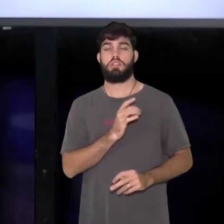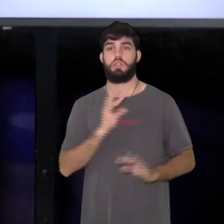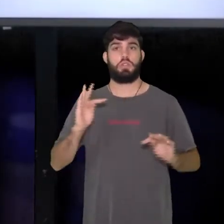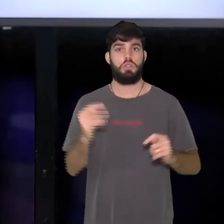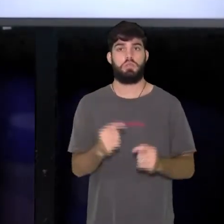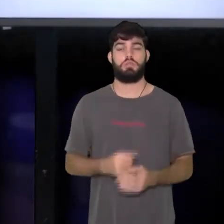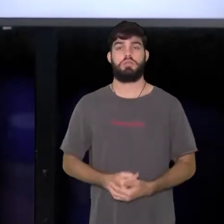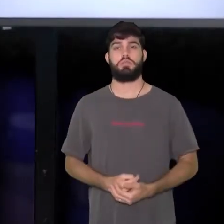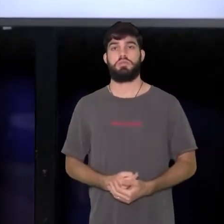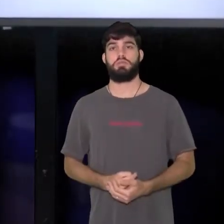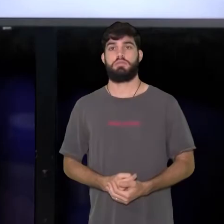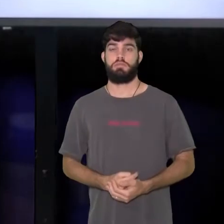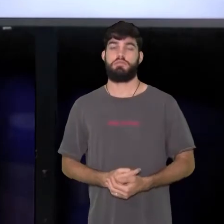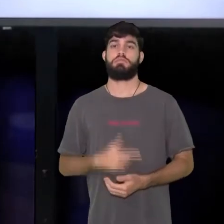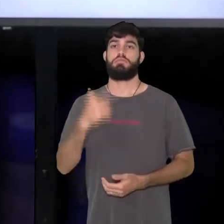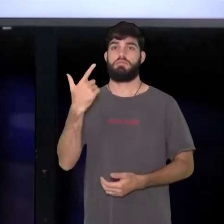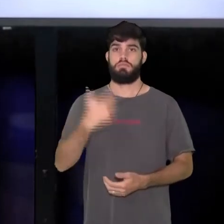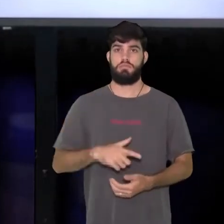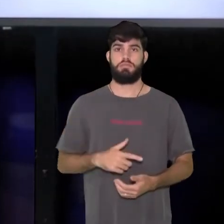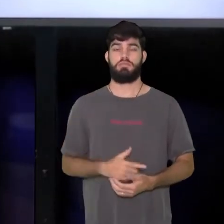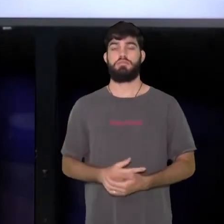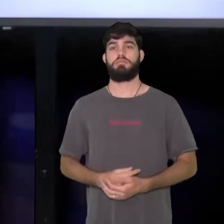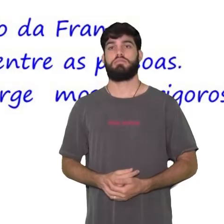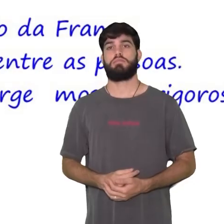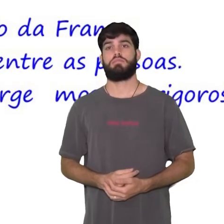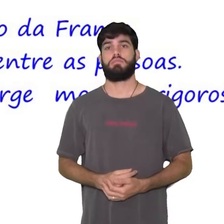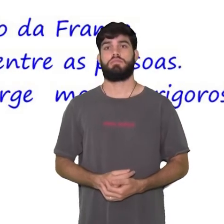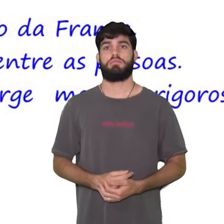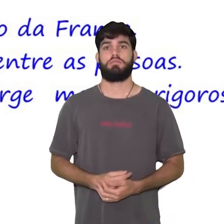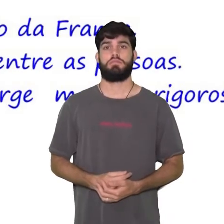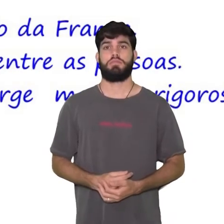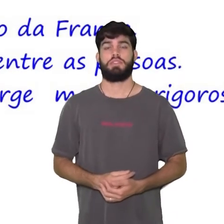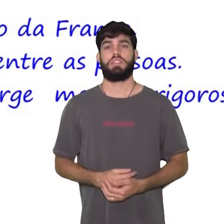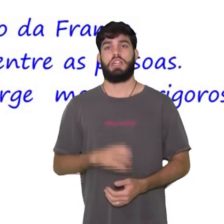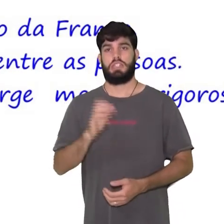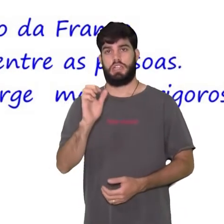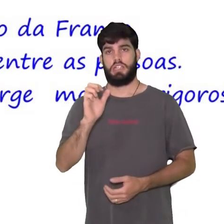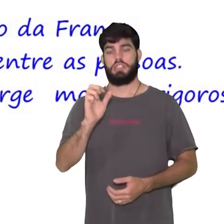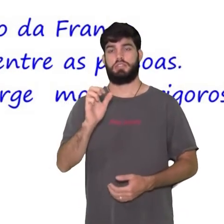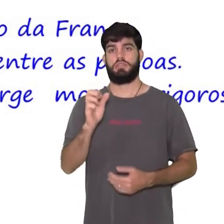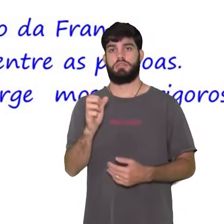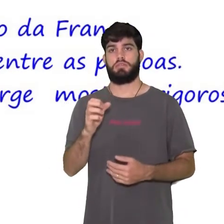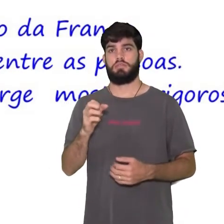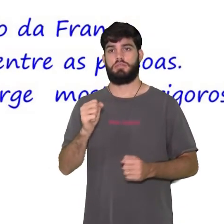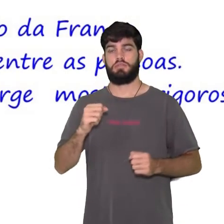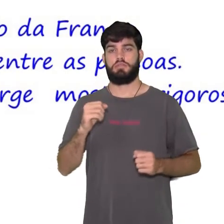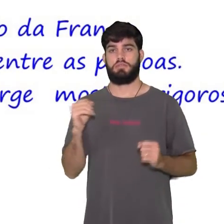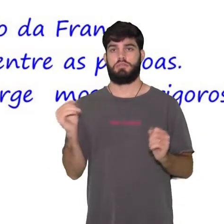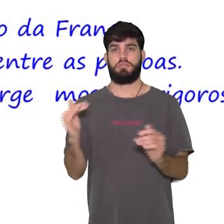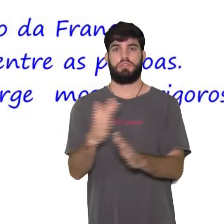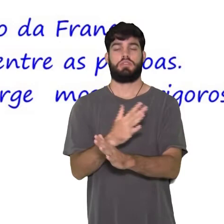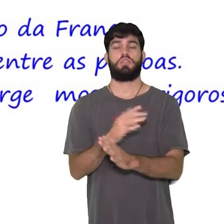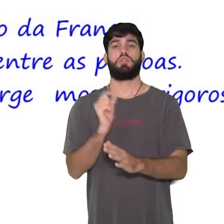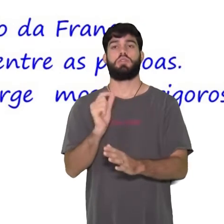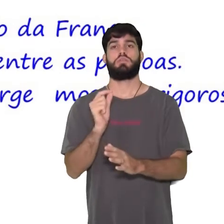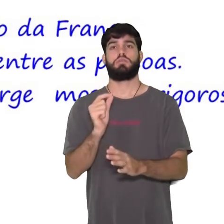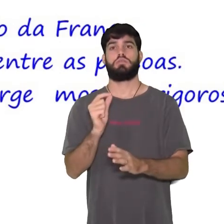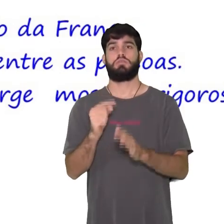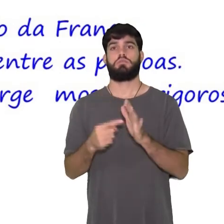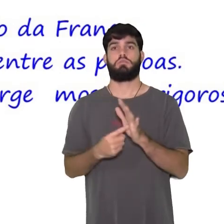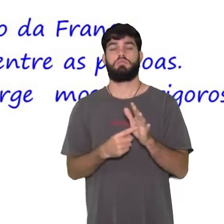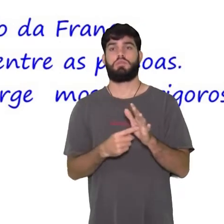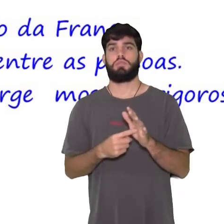todo mundo. Então, mais uma vez, sobra para a gente a letra E. A distribuição de pessoas no espaço da charge